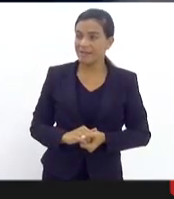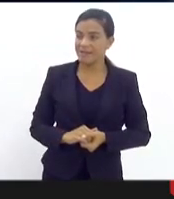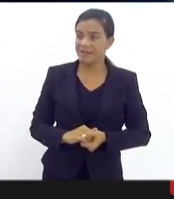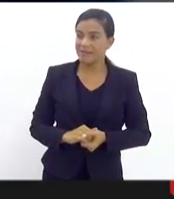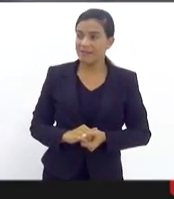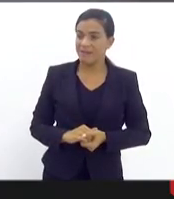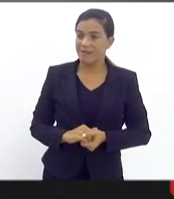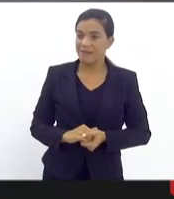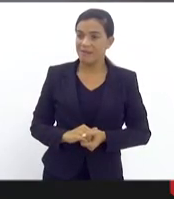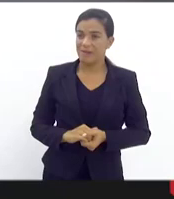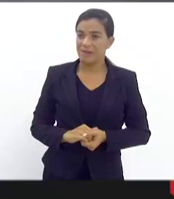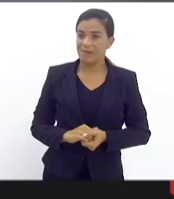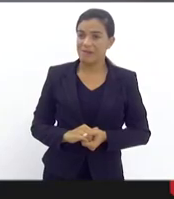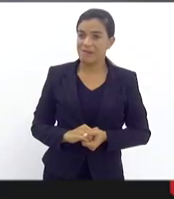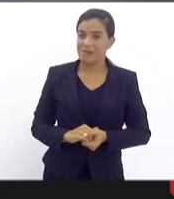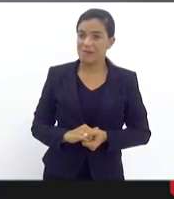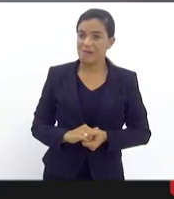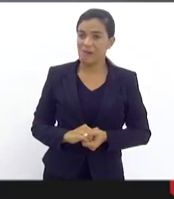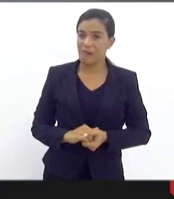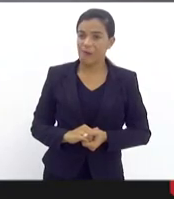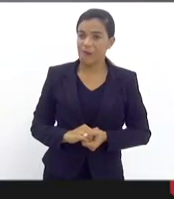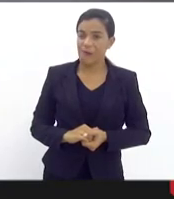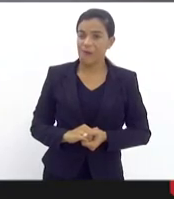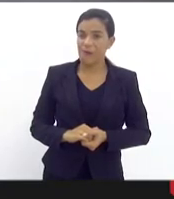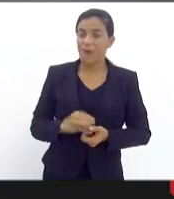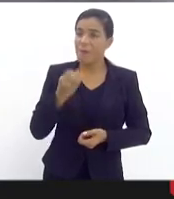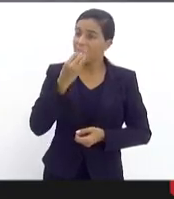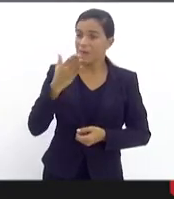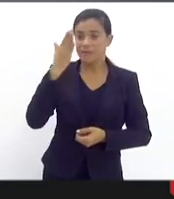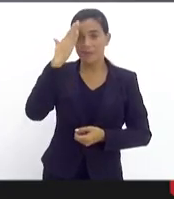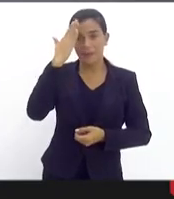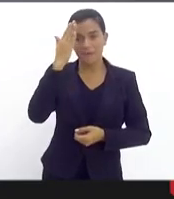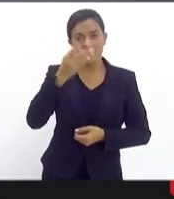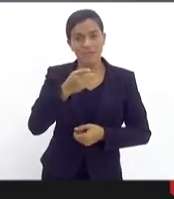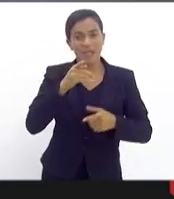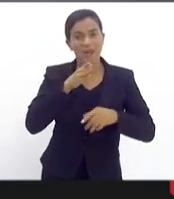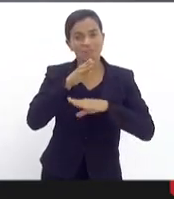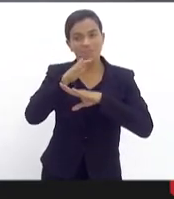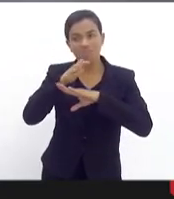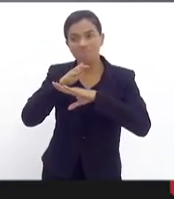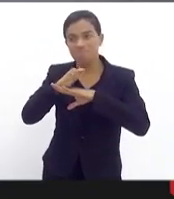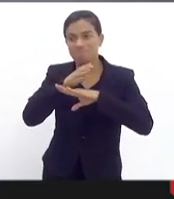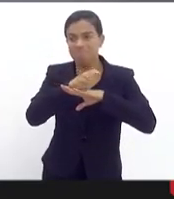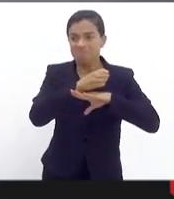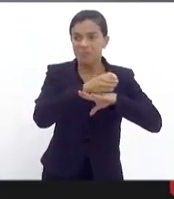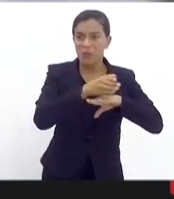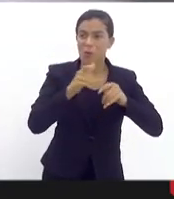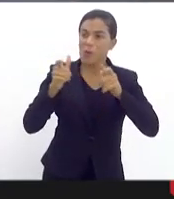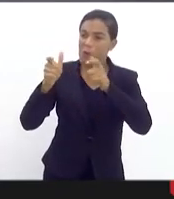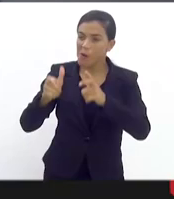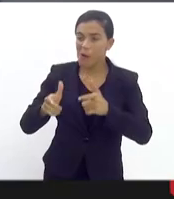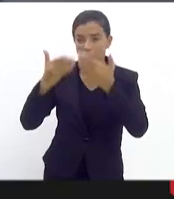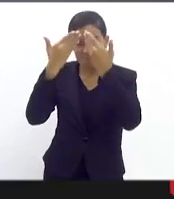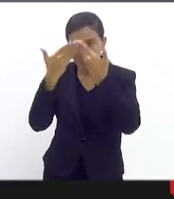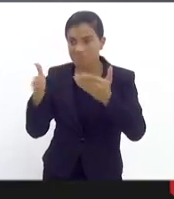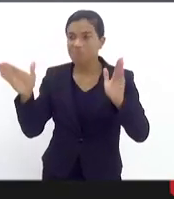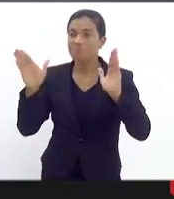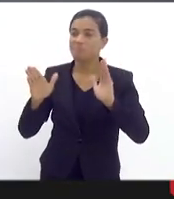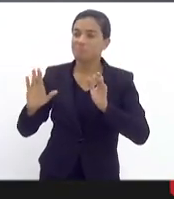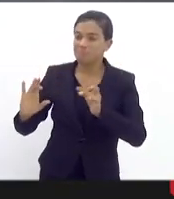Beleza, Gabeira, muito bom. Bom saber que você está indo nos locais, pesquisando, abriu esse